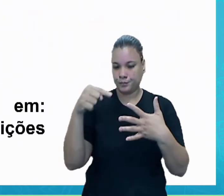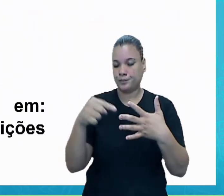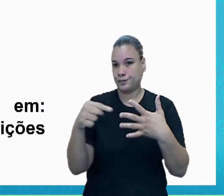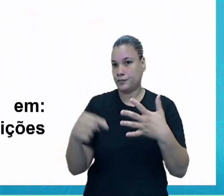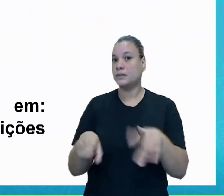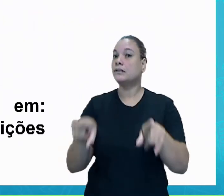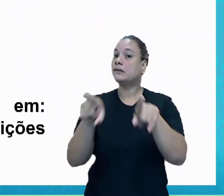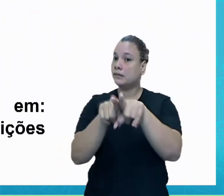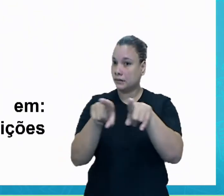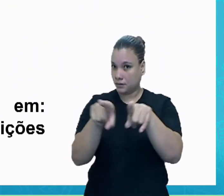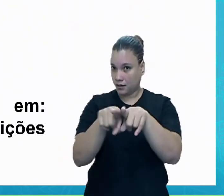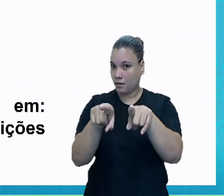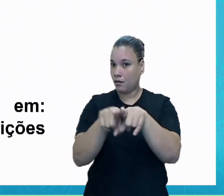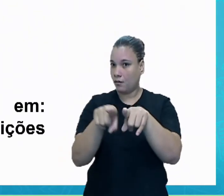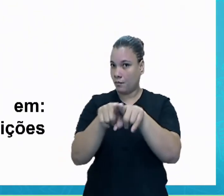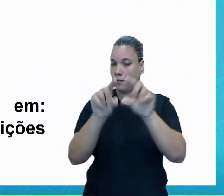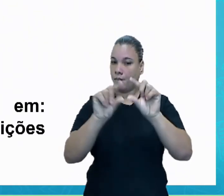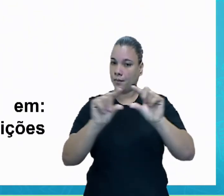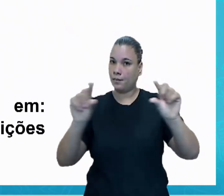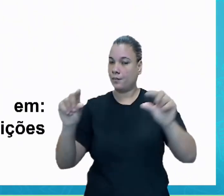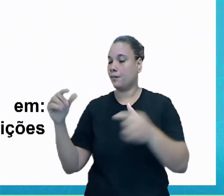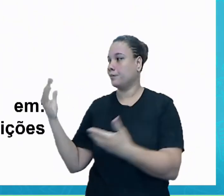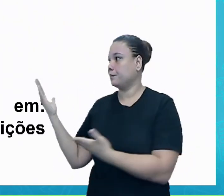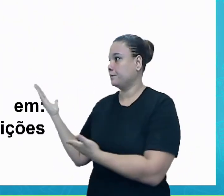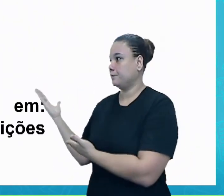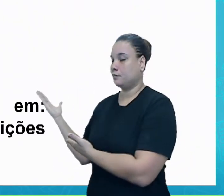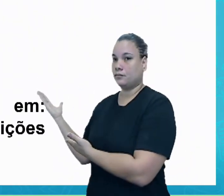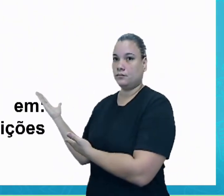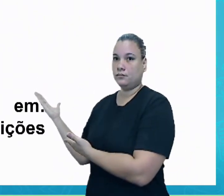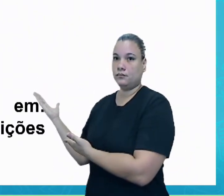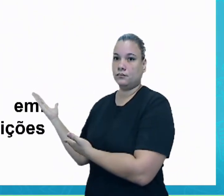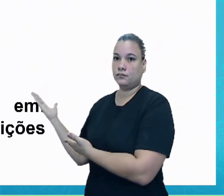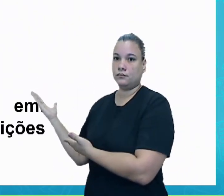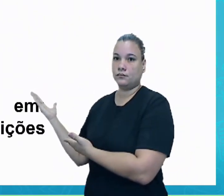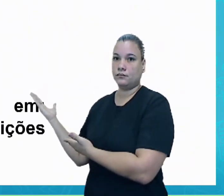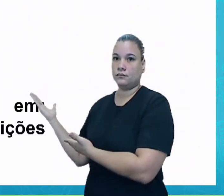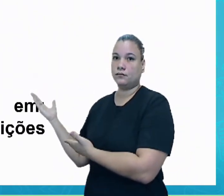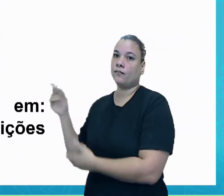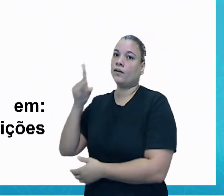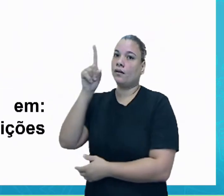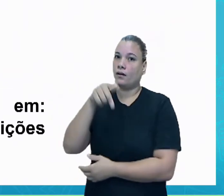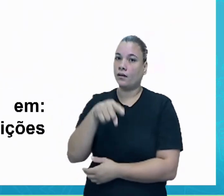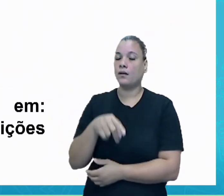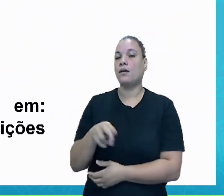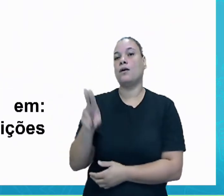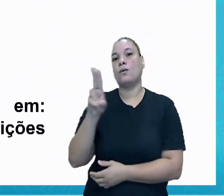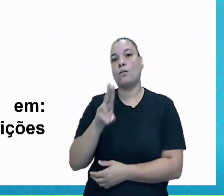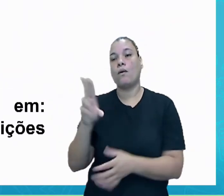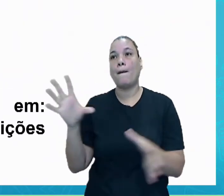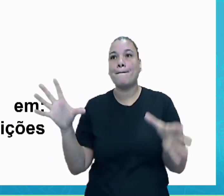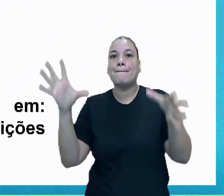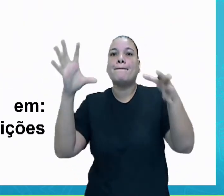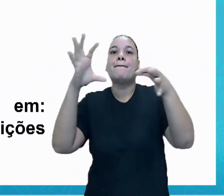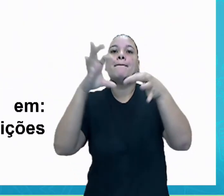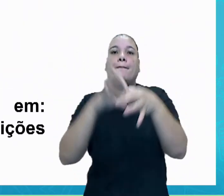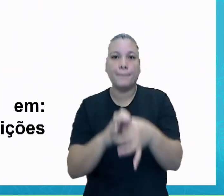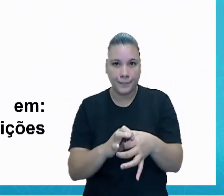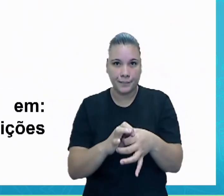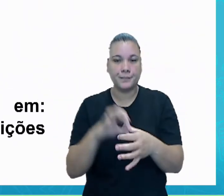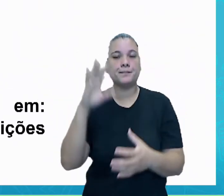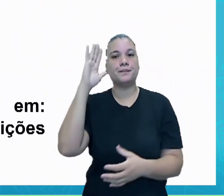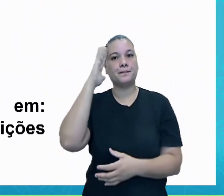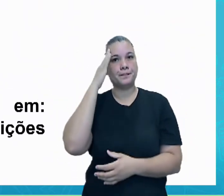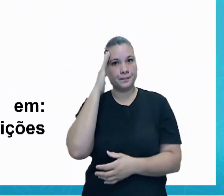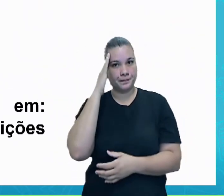precisam estar ali no exato momento para ligar os dois termos, e pode ser as preposições acidentais. Nem sempre vão